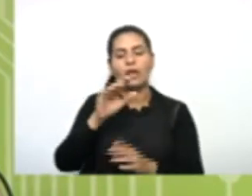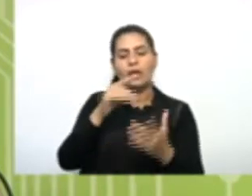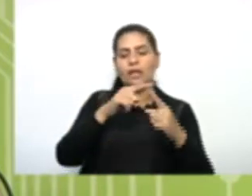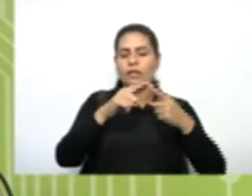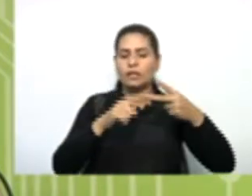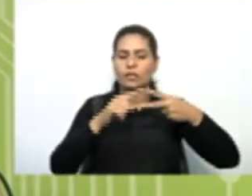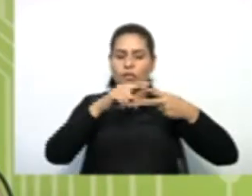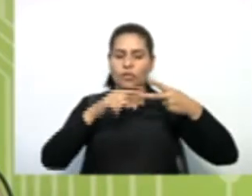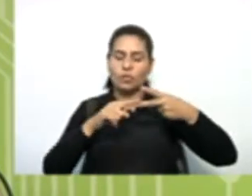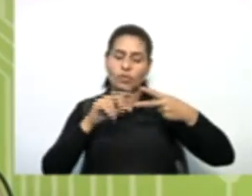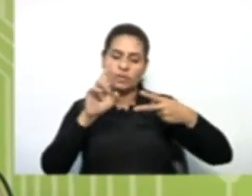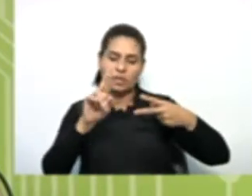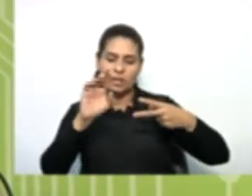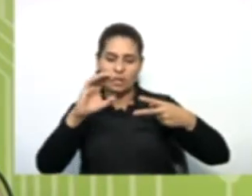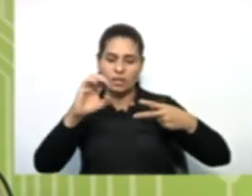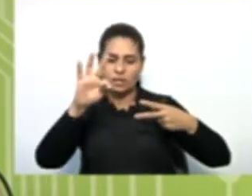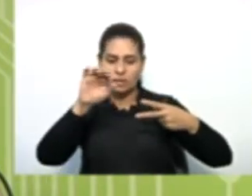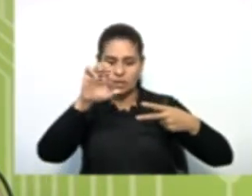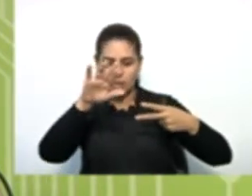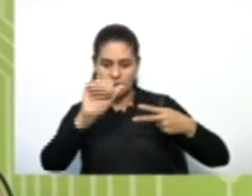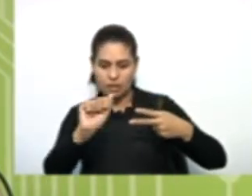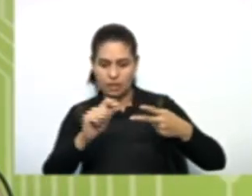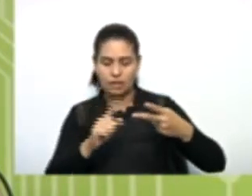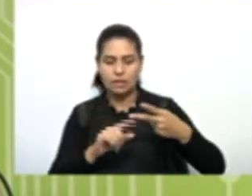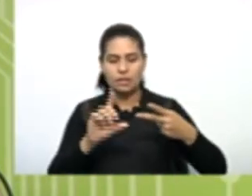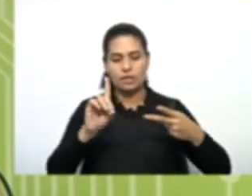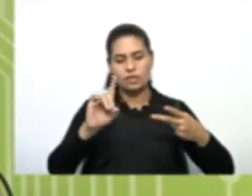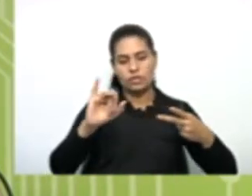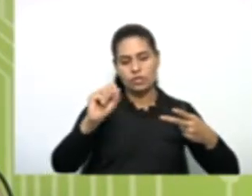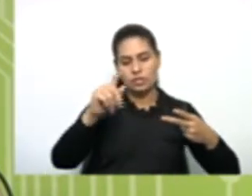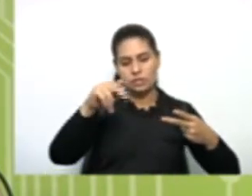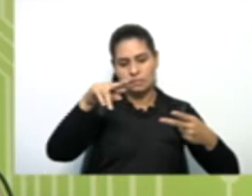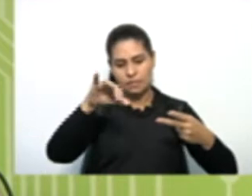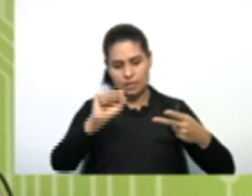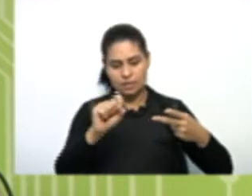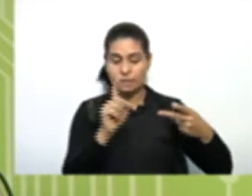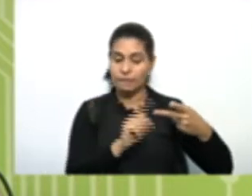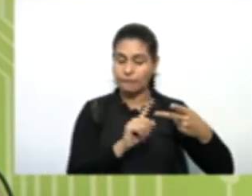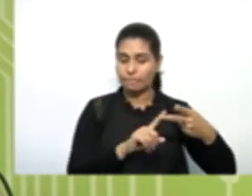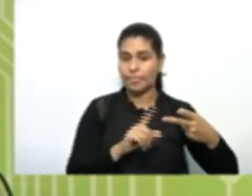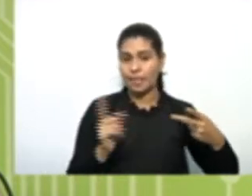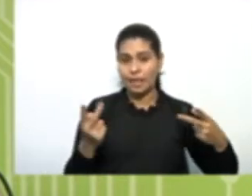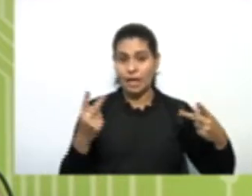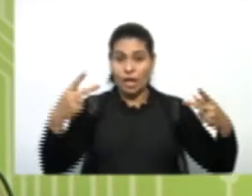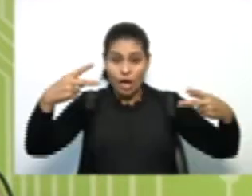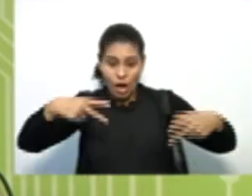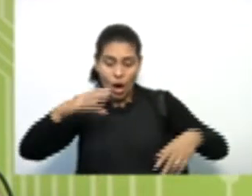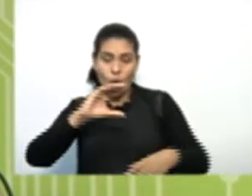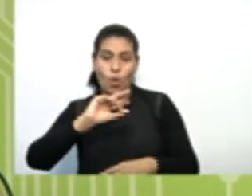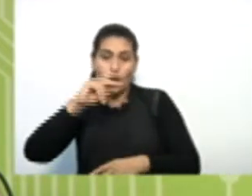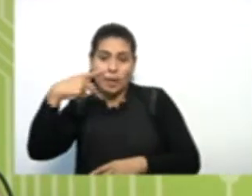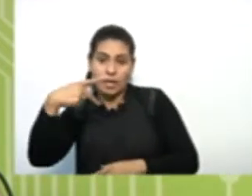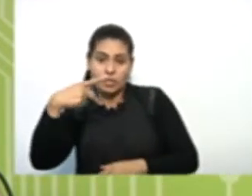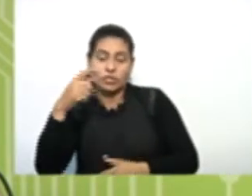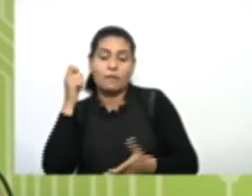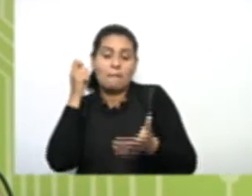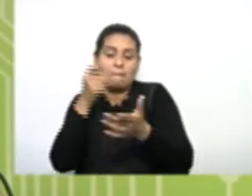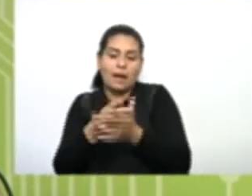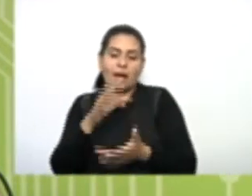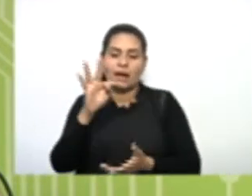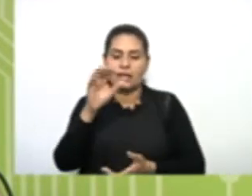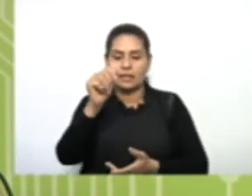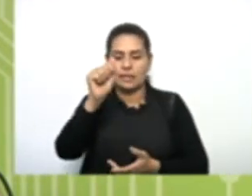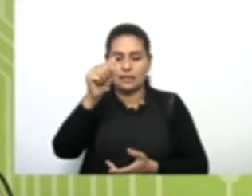despesas. Nas cooperativas, nós temos como fonte de receitas o pagamento de taxas administrativas. Essas